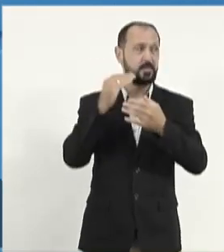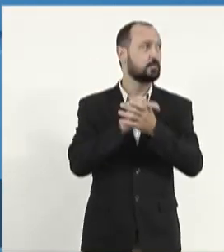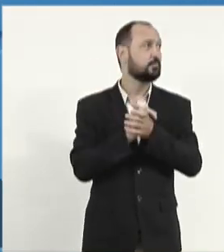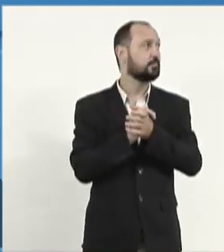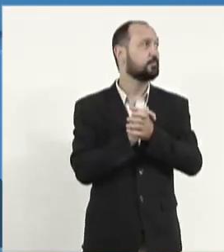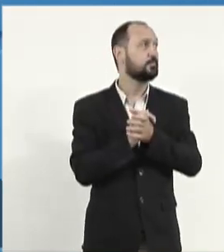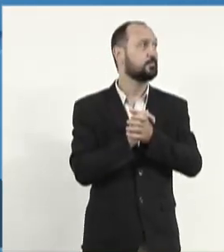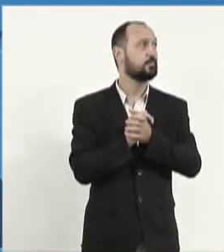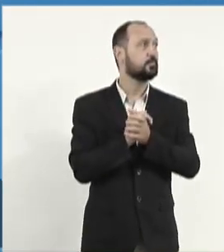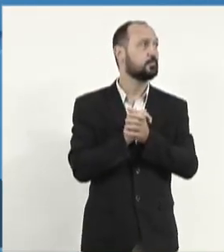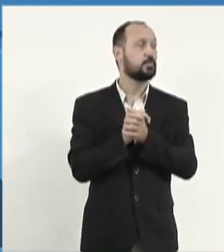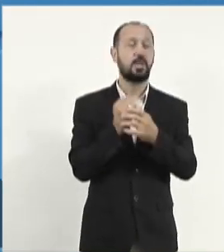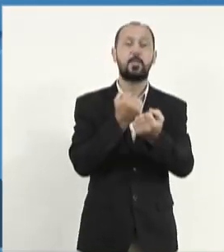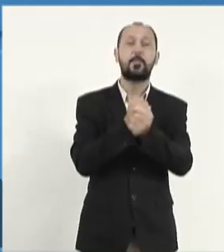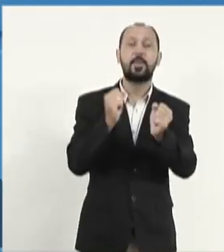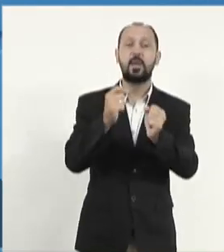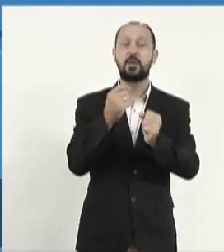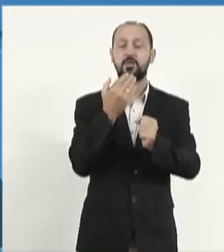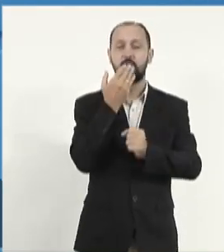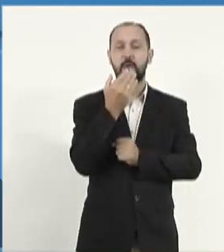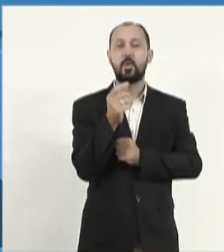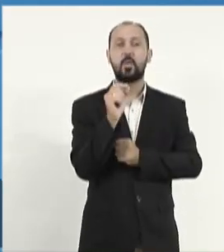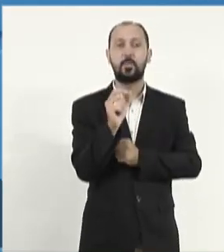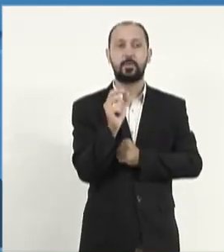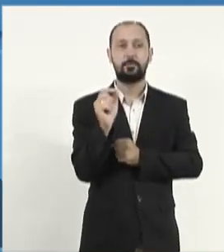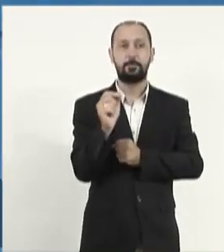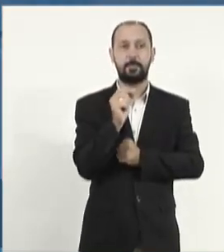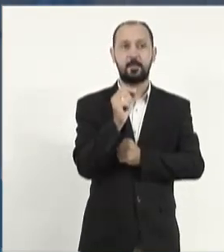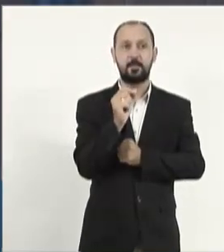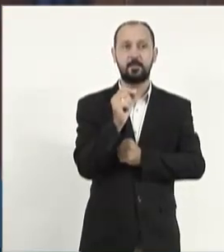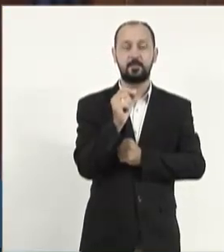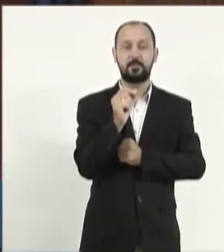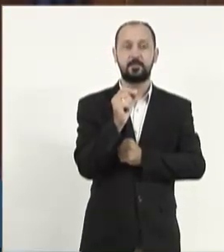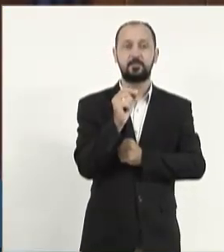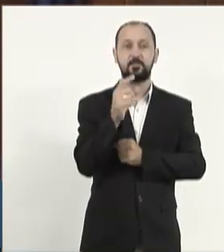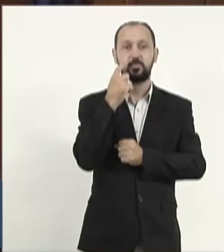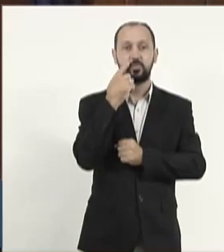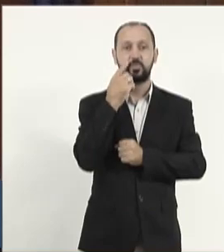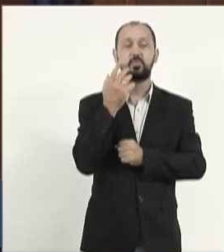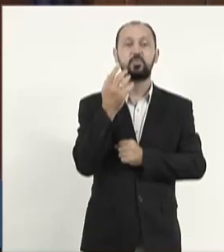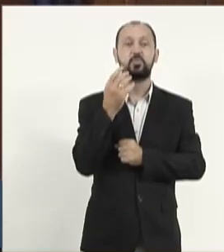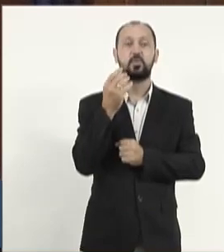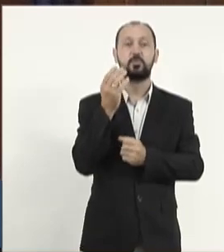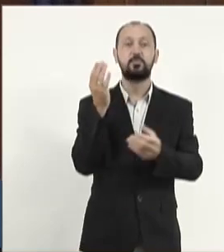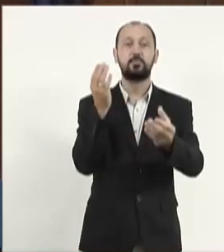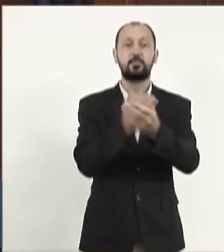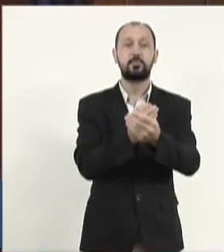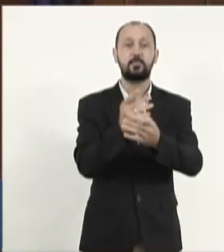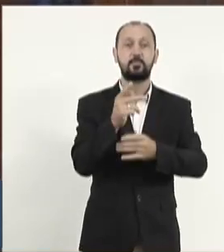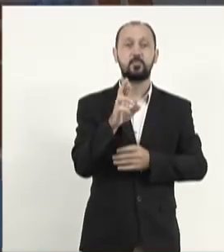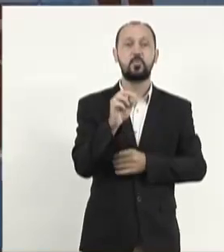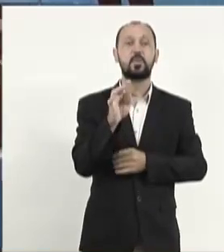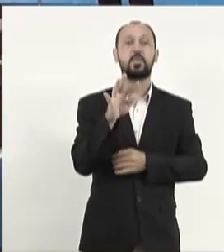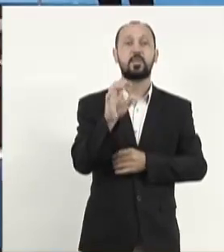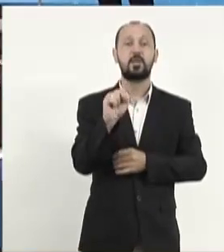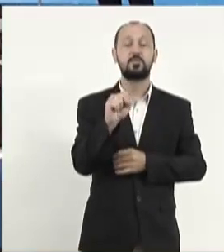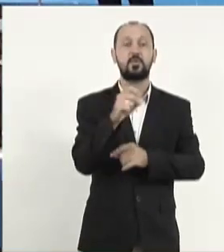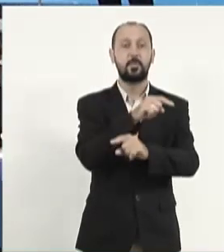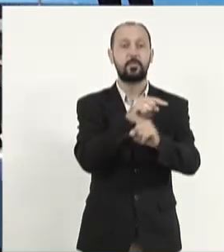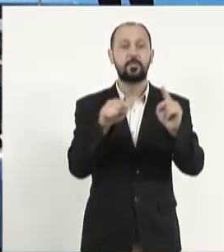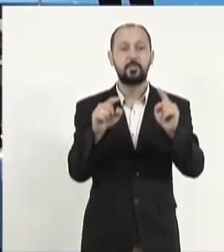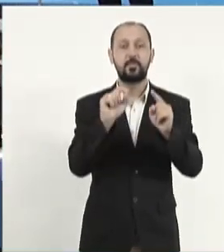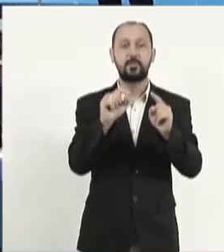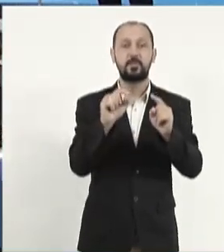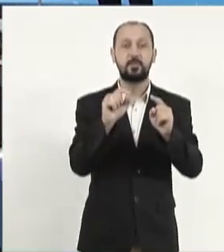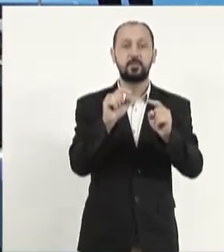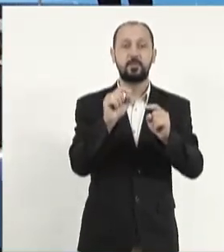impede, deputado Pedro Kemp, a cobrança dos tributos, do protesto dos tributos, porque metade da conta, deputado Coronel Davi,